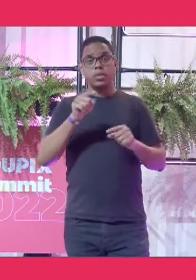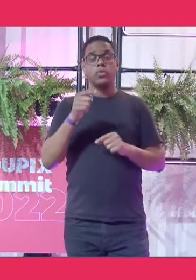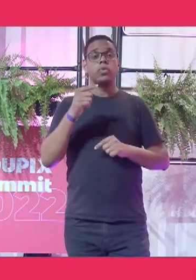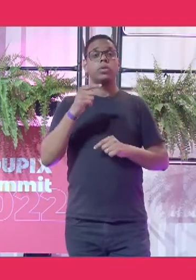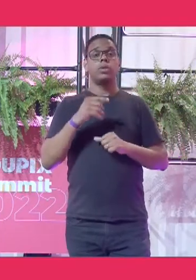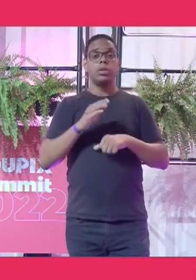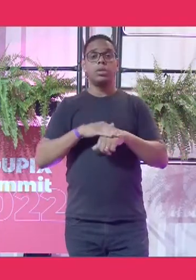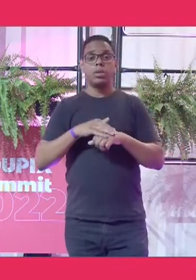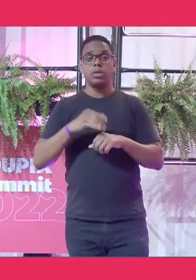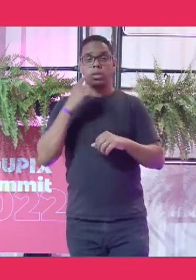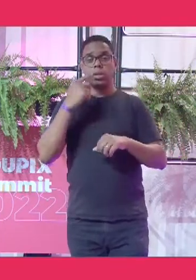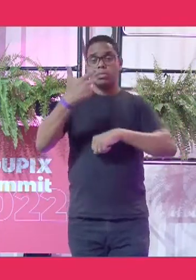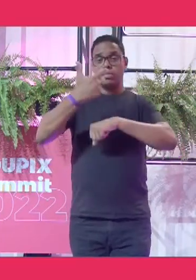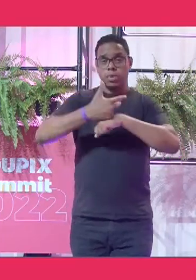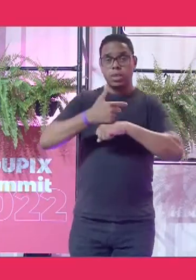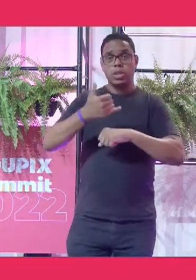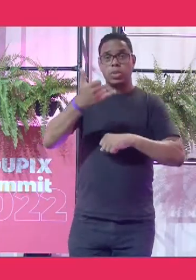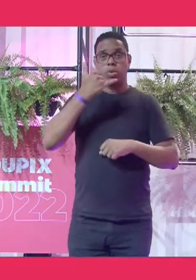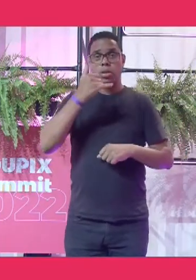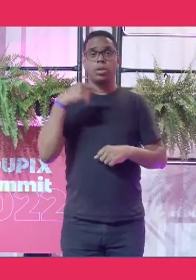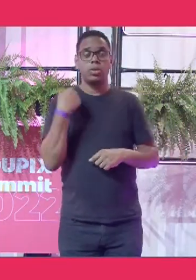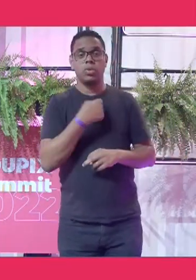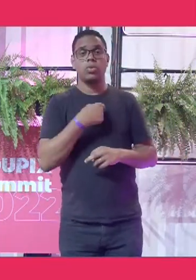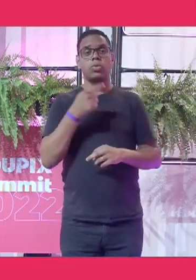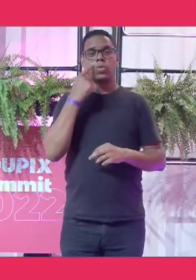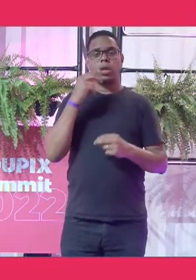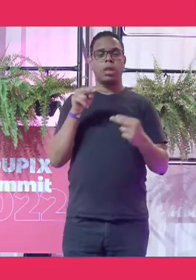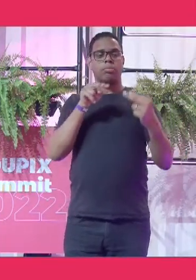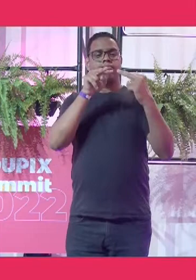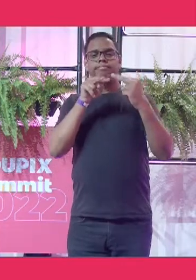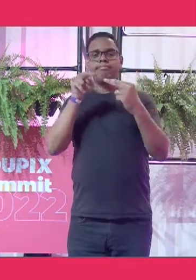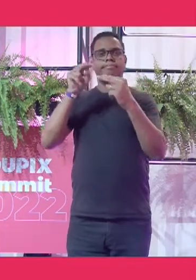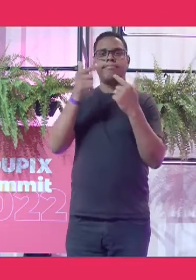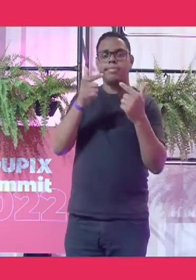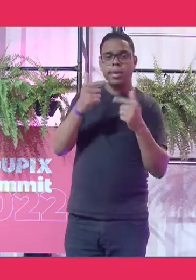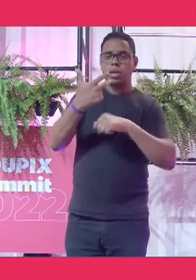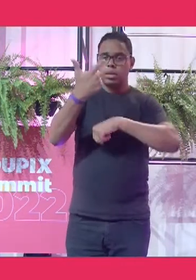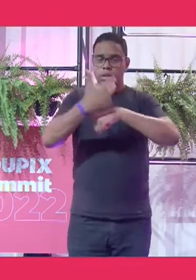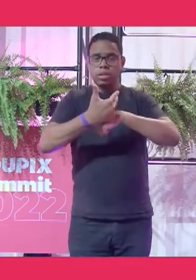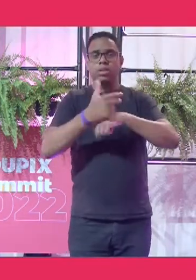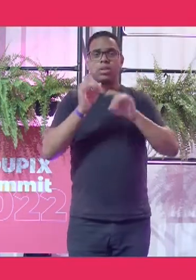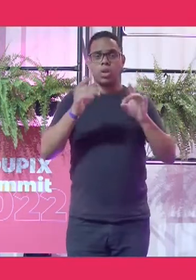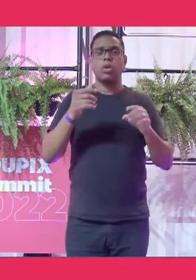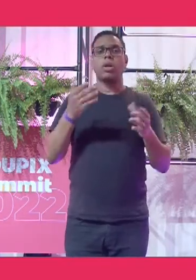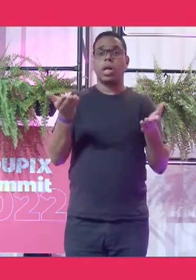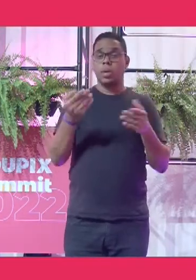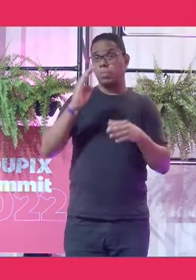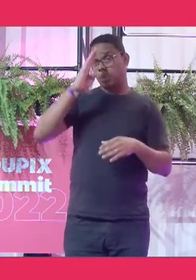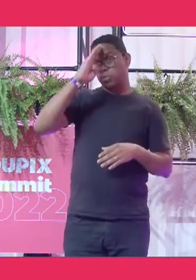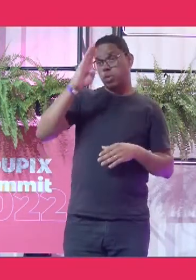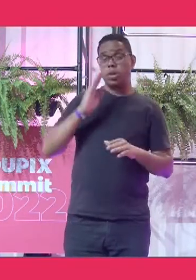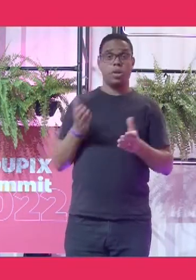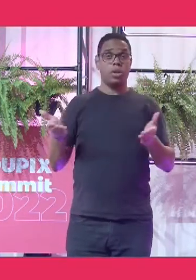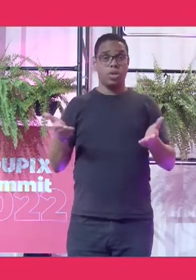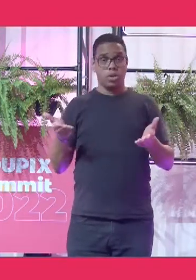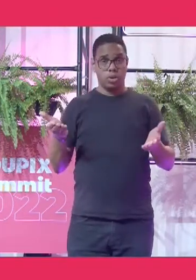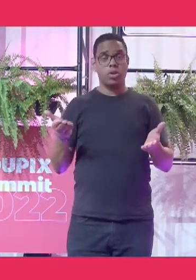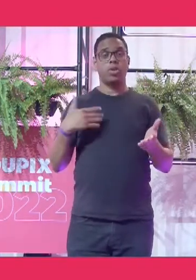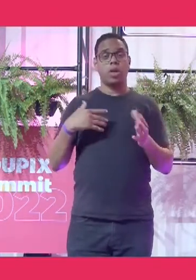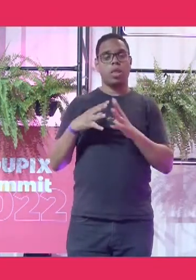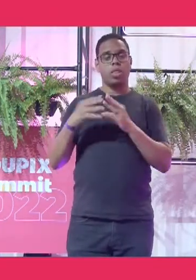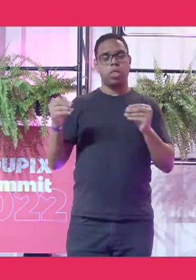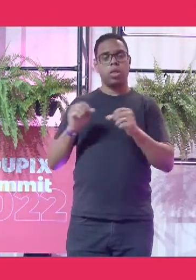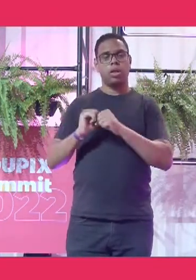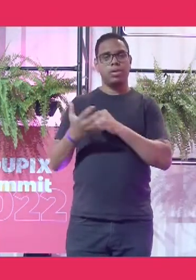você com uma câmera ou um celular. E a gente não tem esse olho no olho. Então, ver as pessoas, ainda mais agora, né, nessa saída dessa